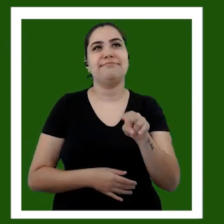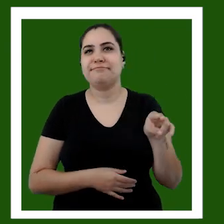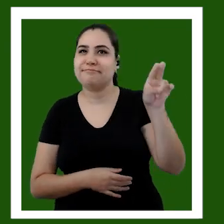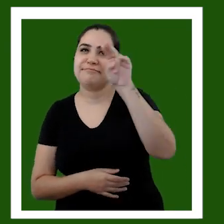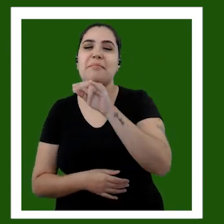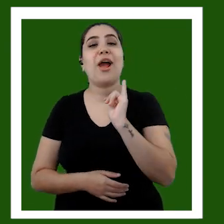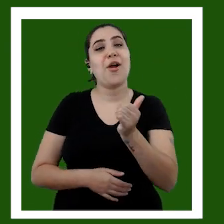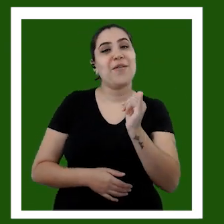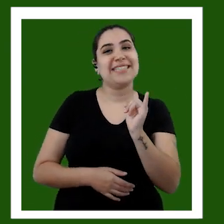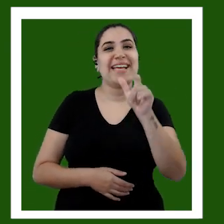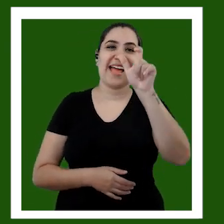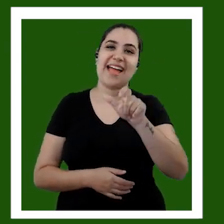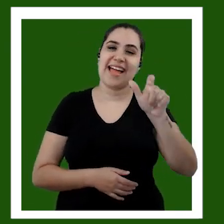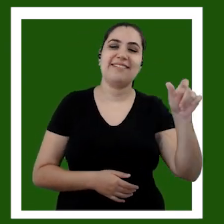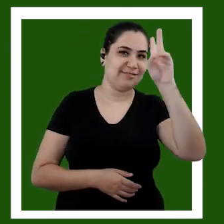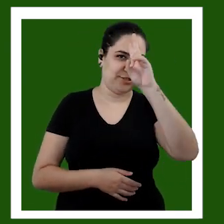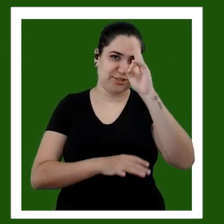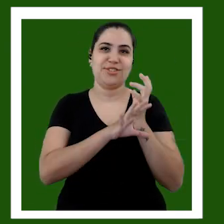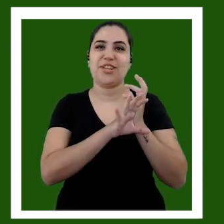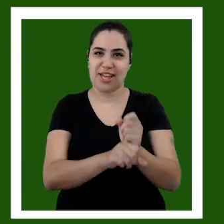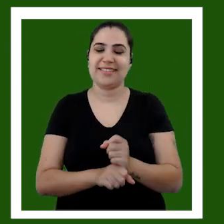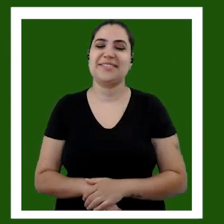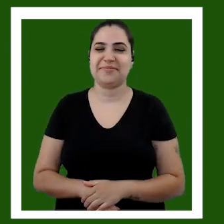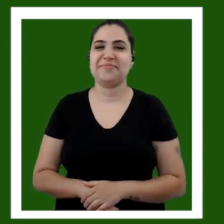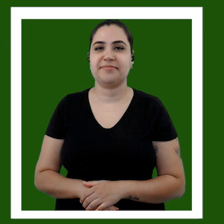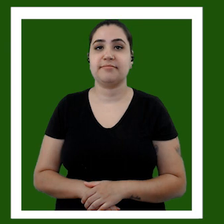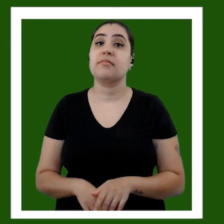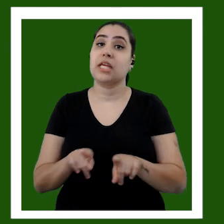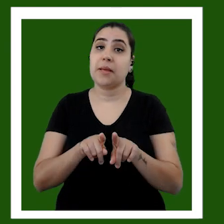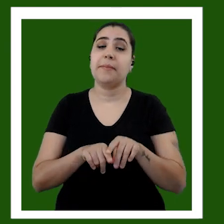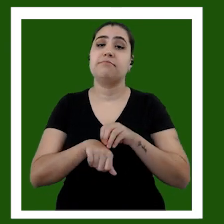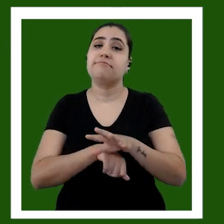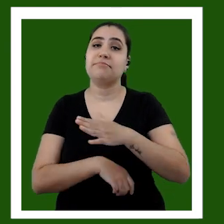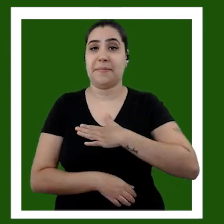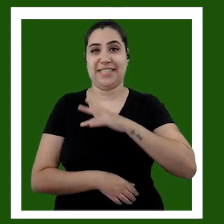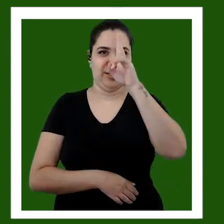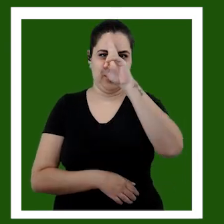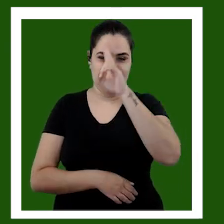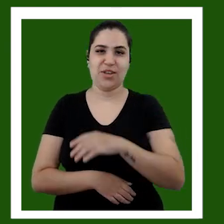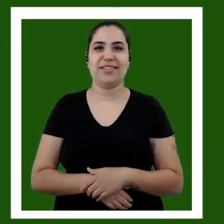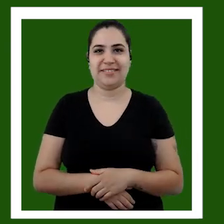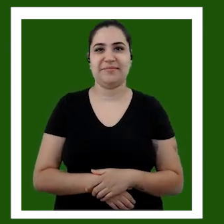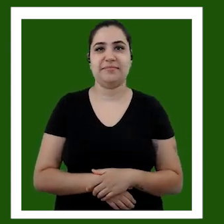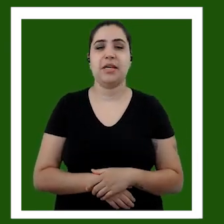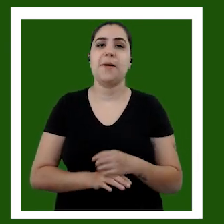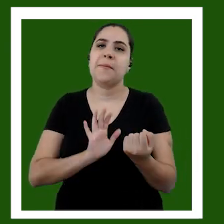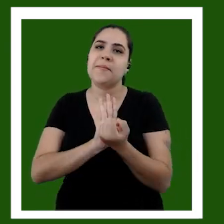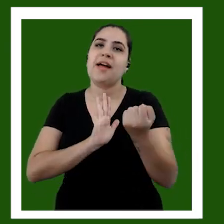pra narrar essa história. E trazendo também um pouco da minha